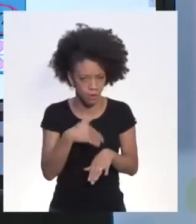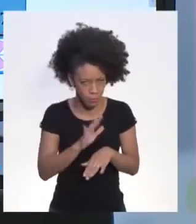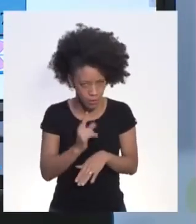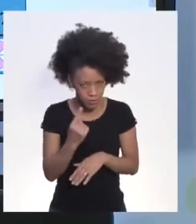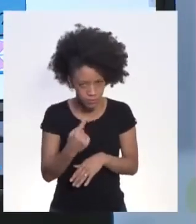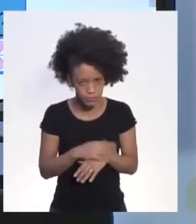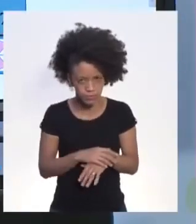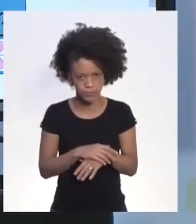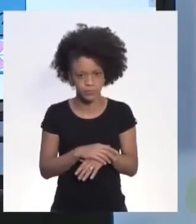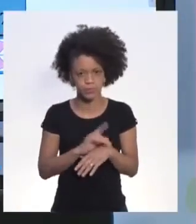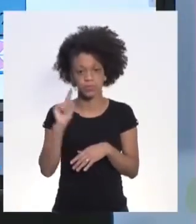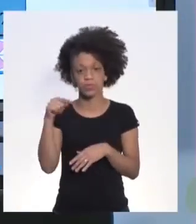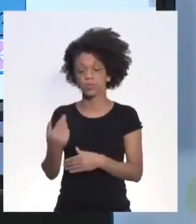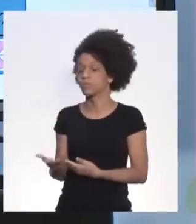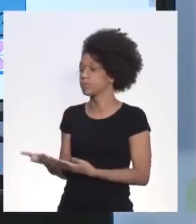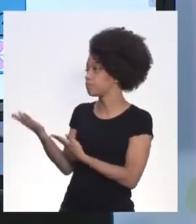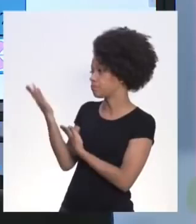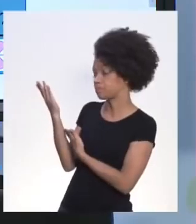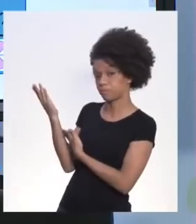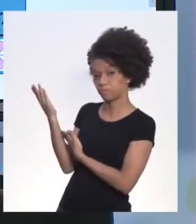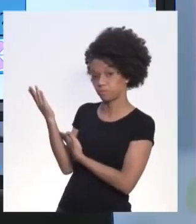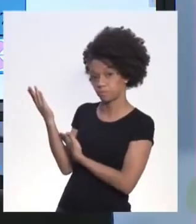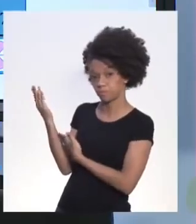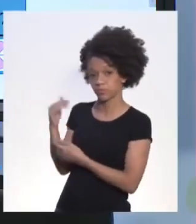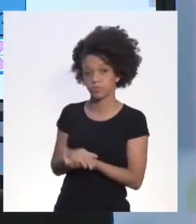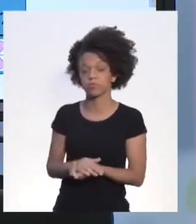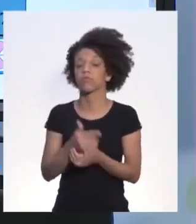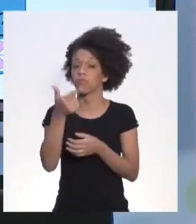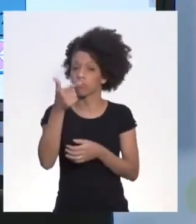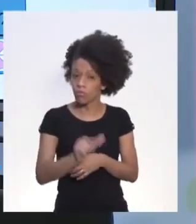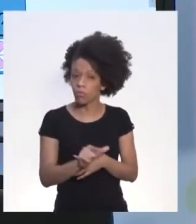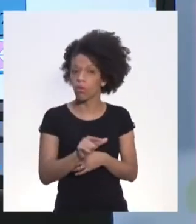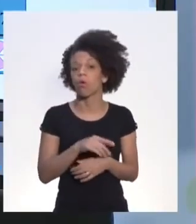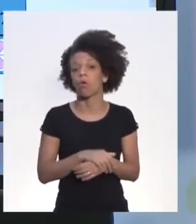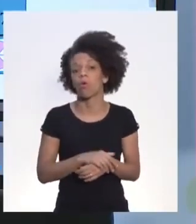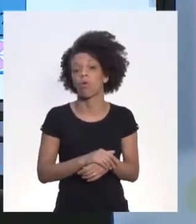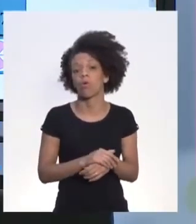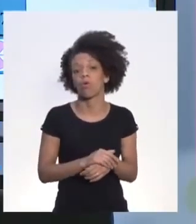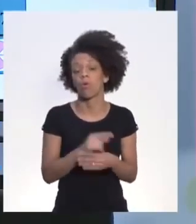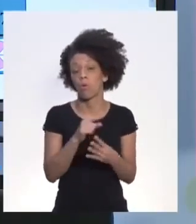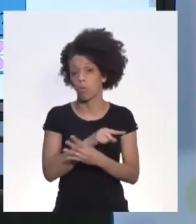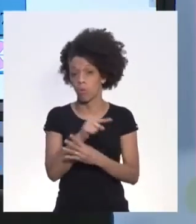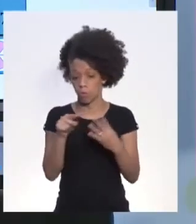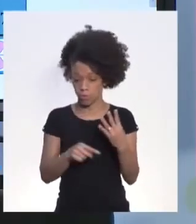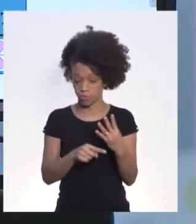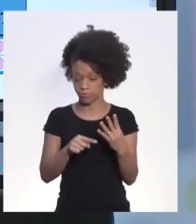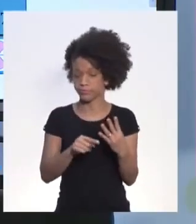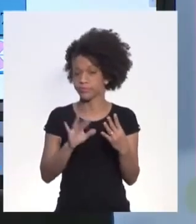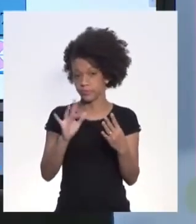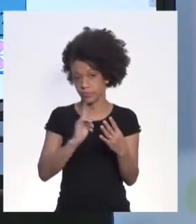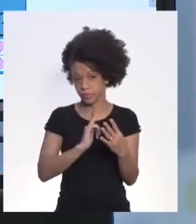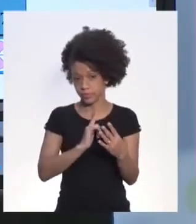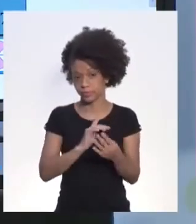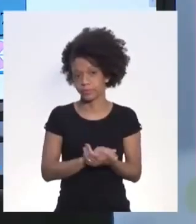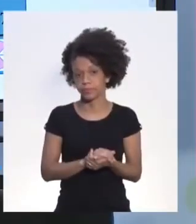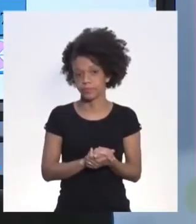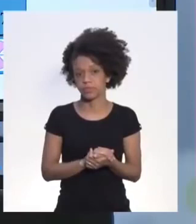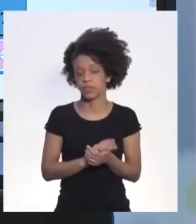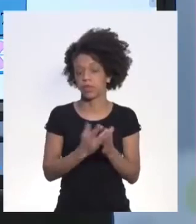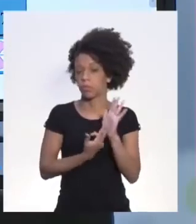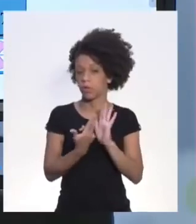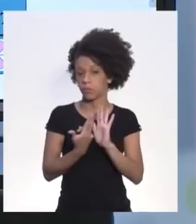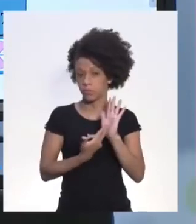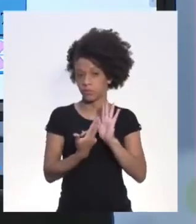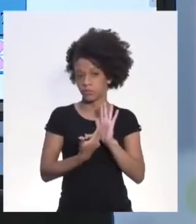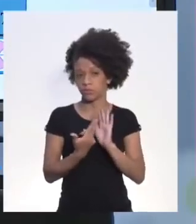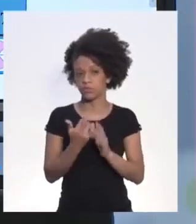uma na seguinte forma, ó. Então, eu tenho de novo aqui 4 hipóteses. Aí eu tenho aqui essa